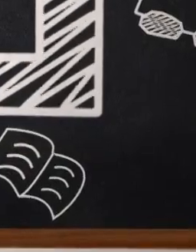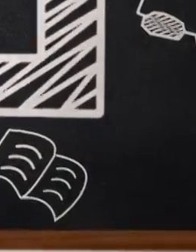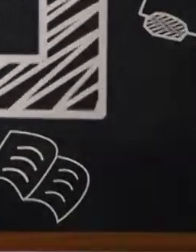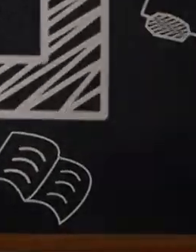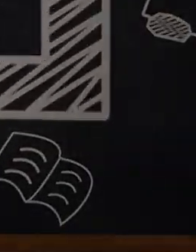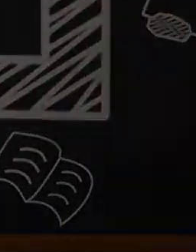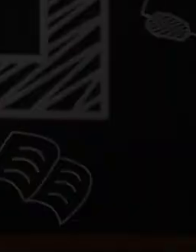aí